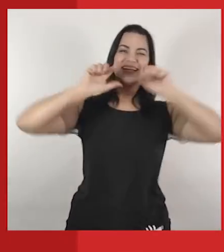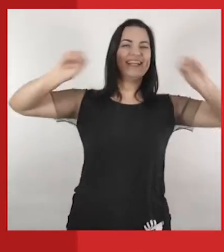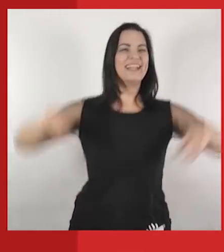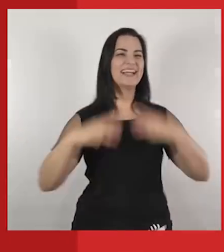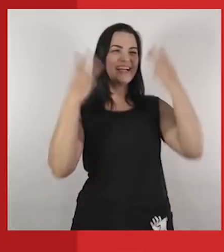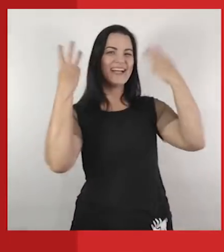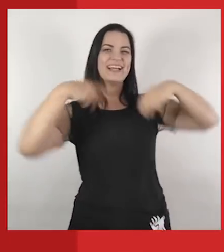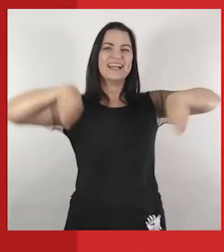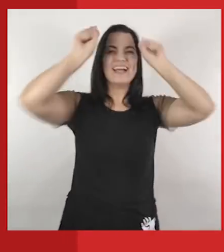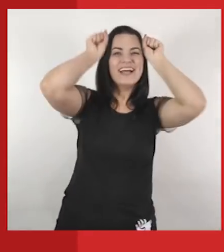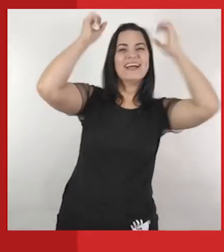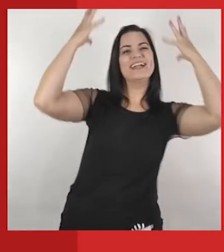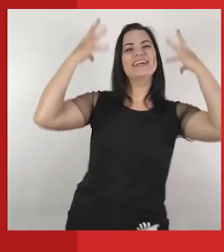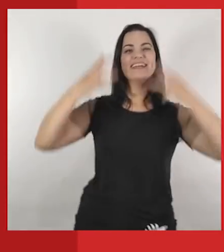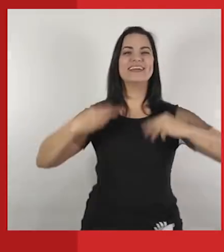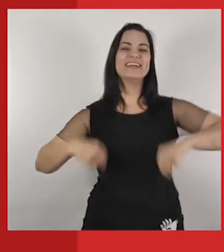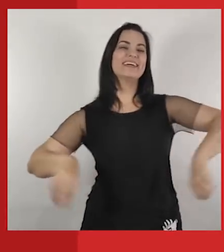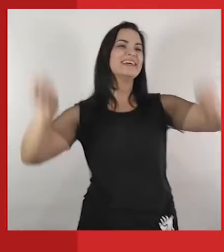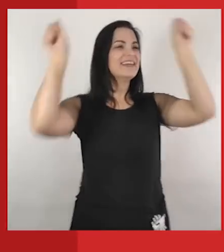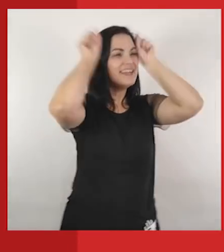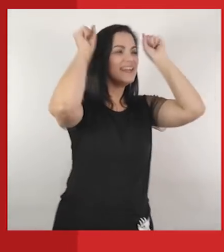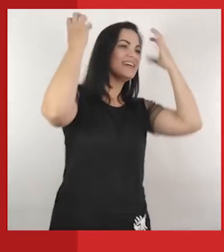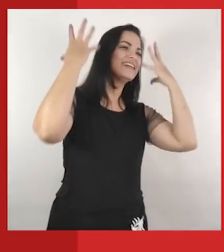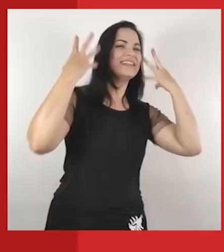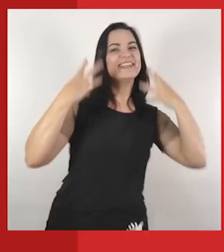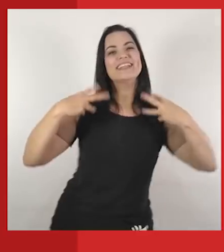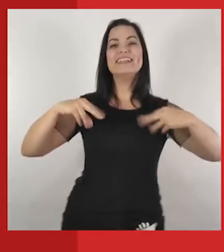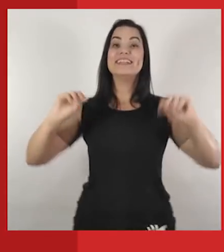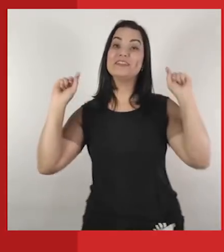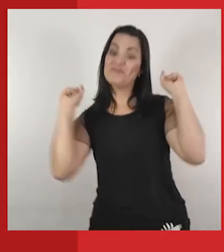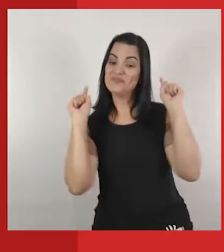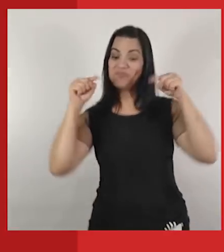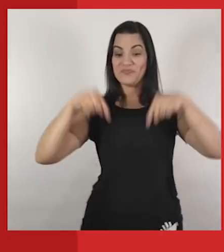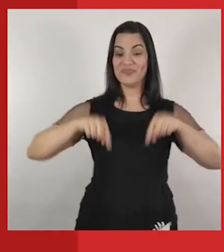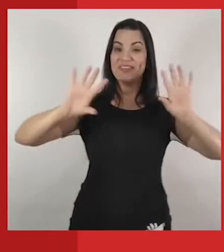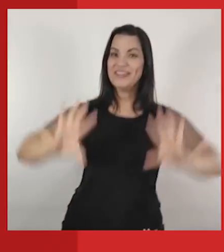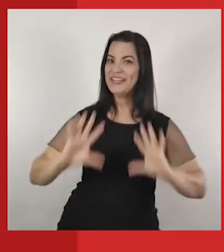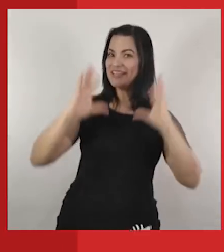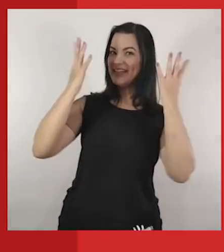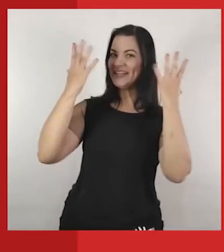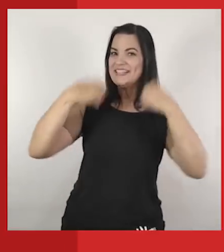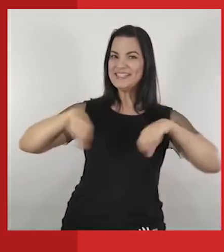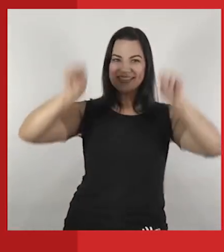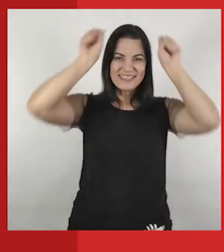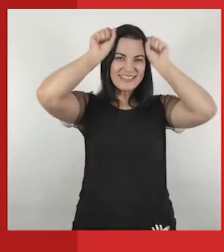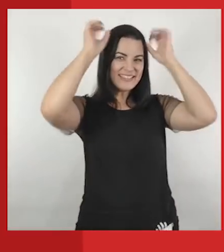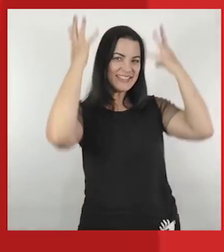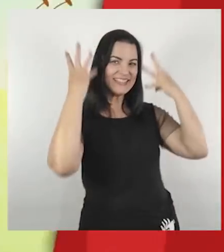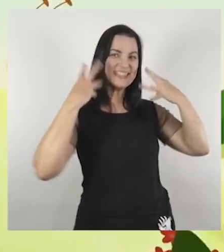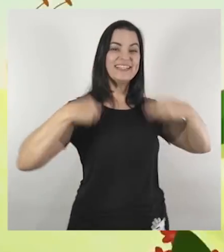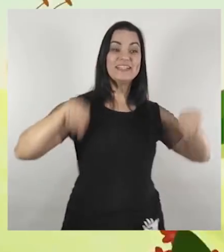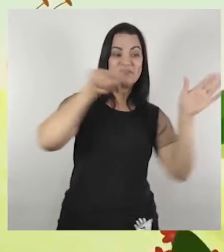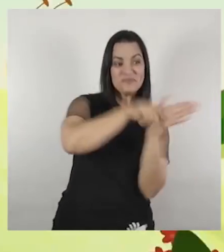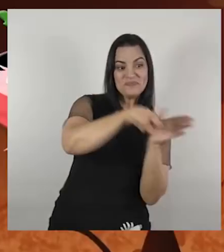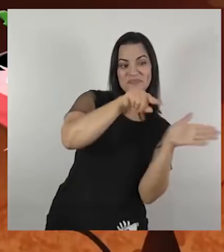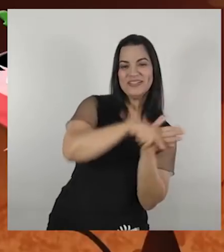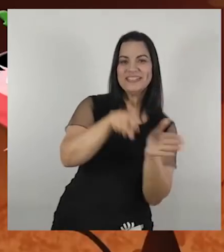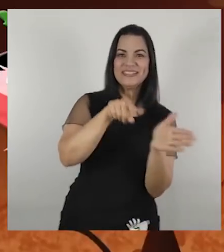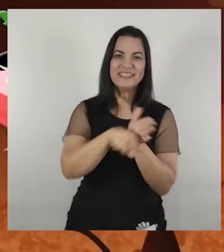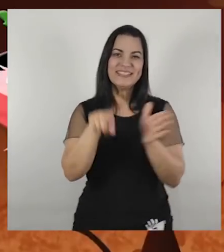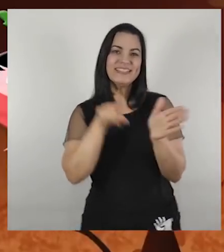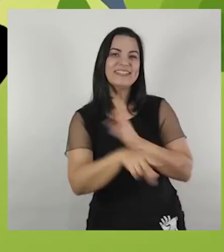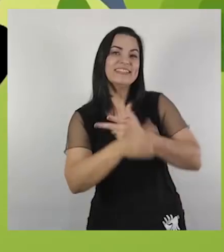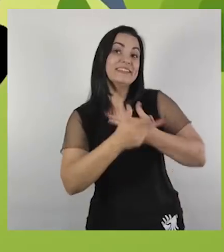Esse é o show da Luna. Luna, Luna. Esse é o show da